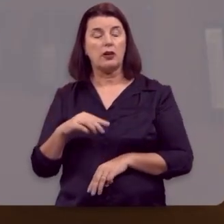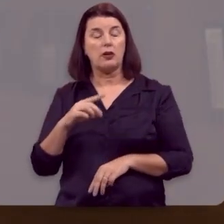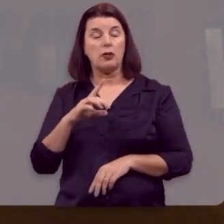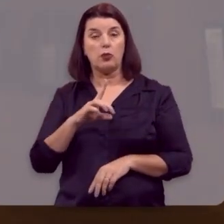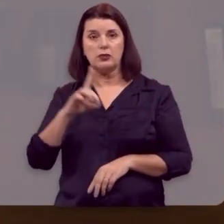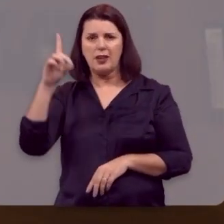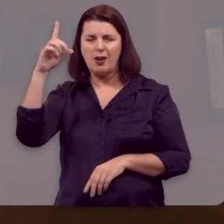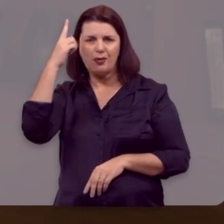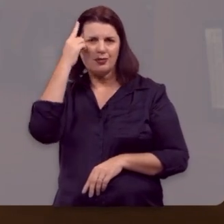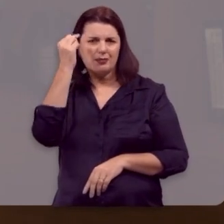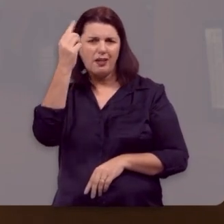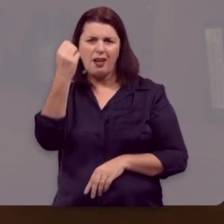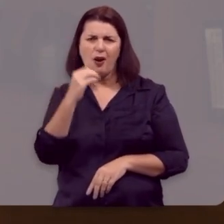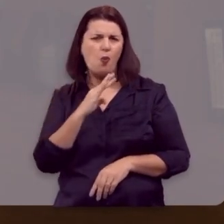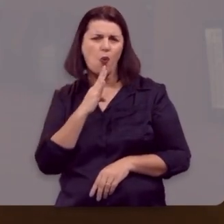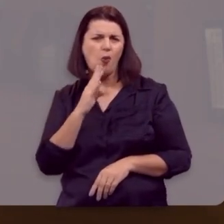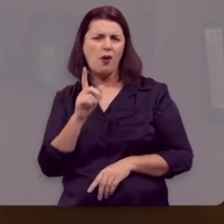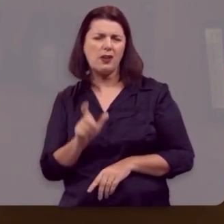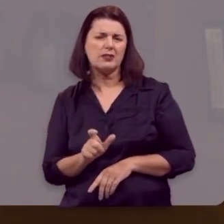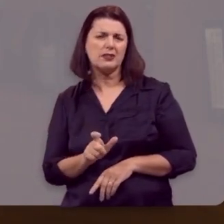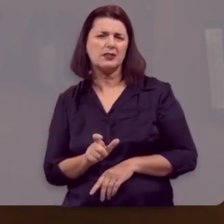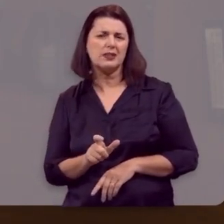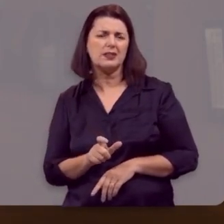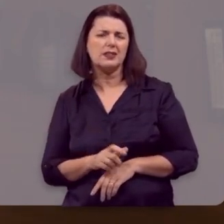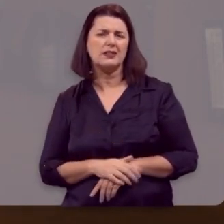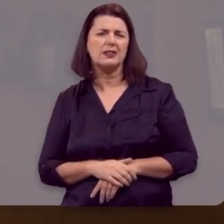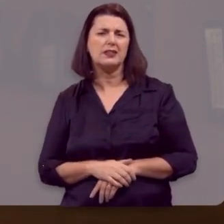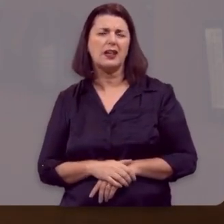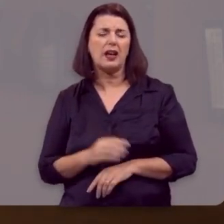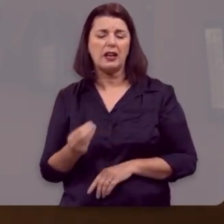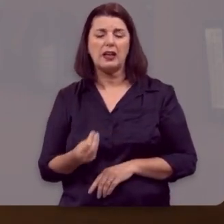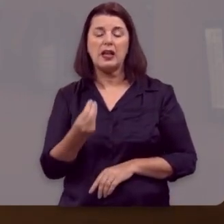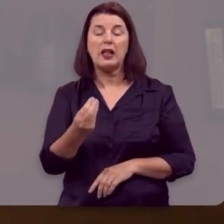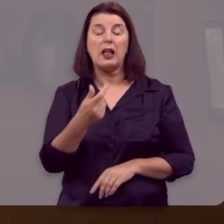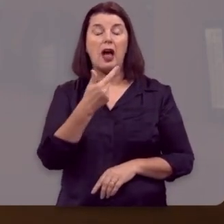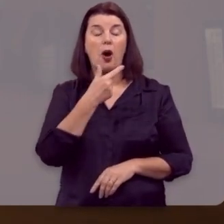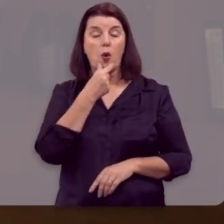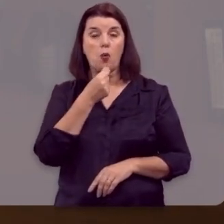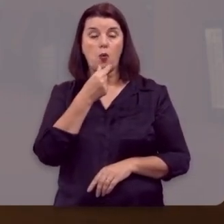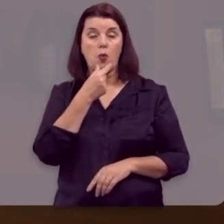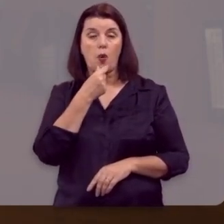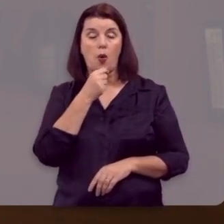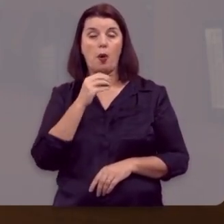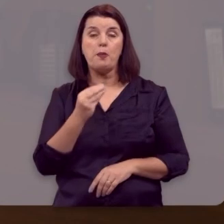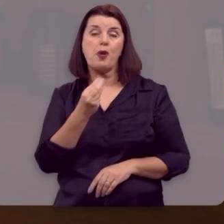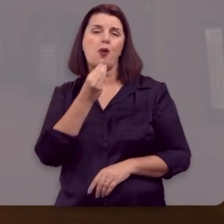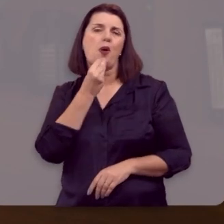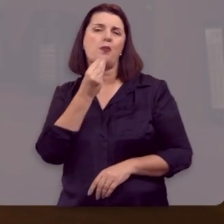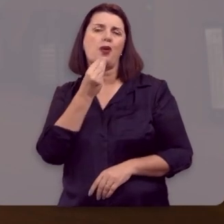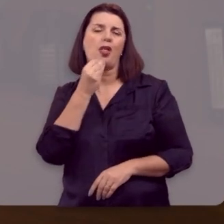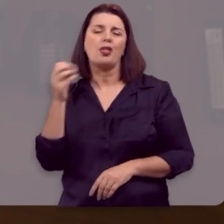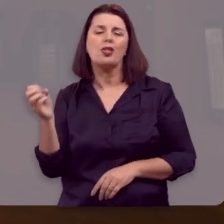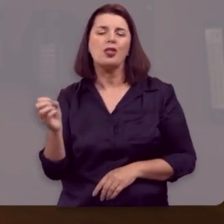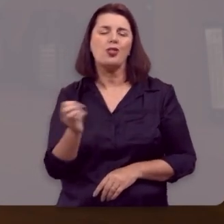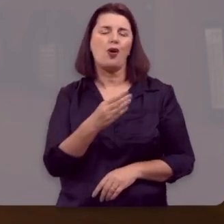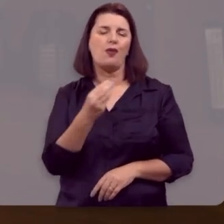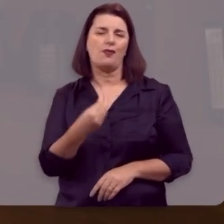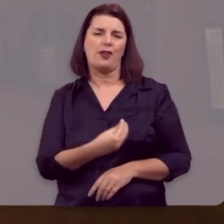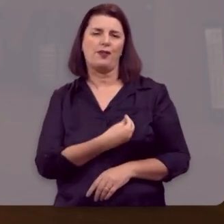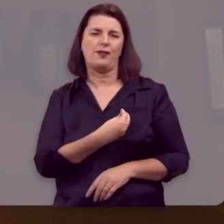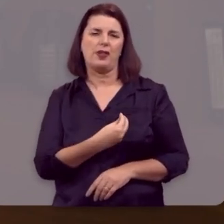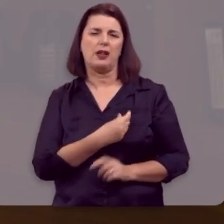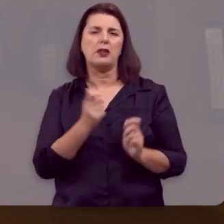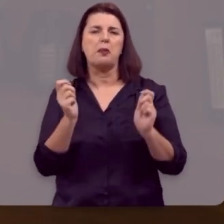que os atenienses não conheciam é o Deus que dá ao homem a oportunidade de uma nova vida, requerendo que todos se